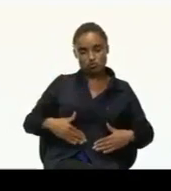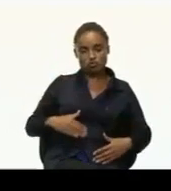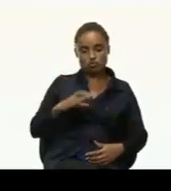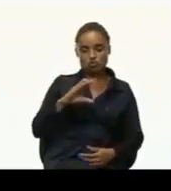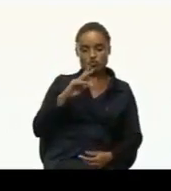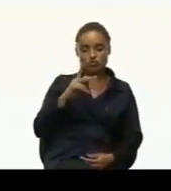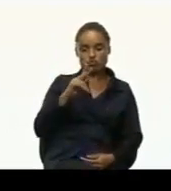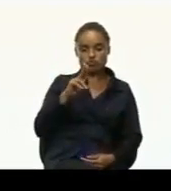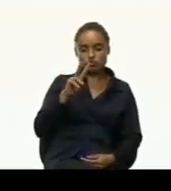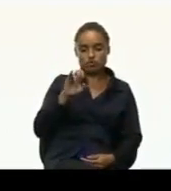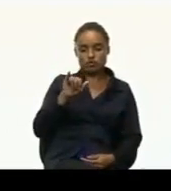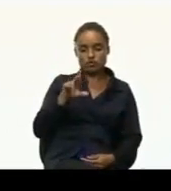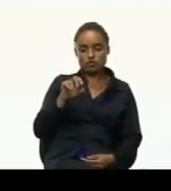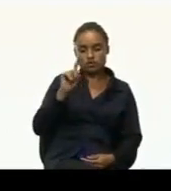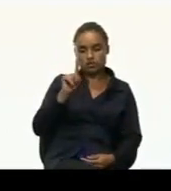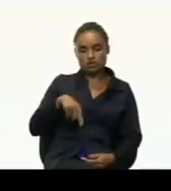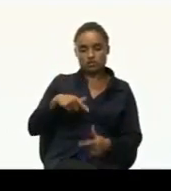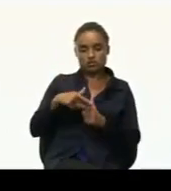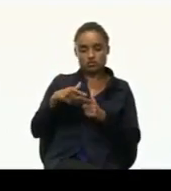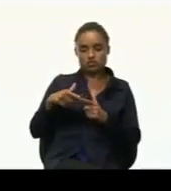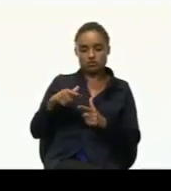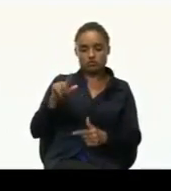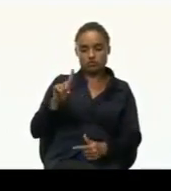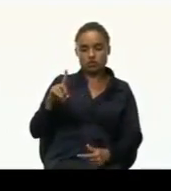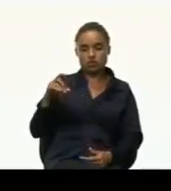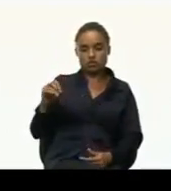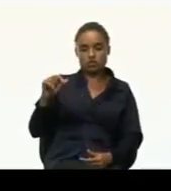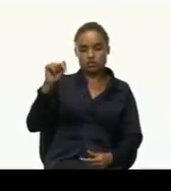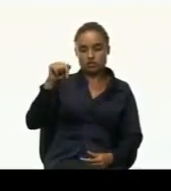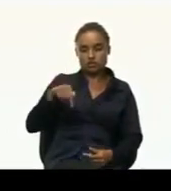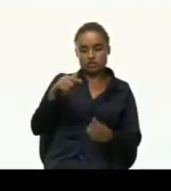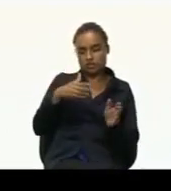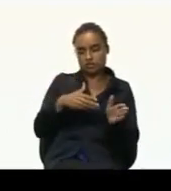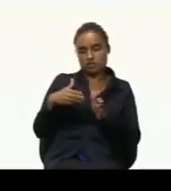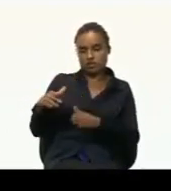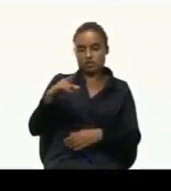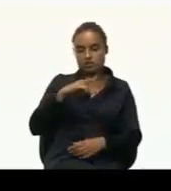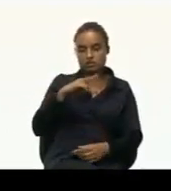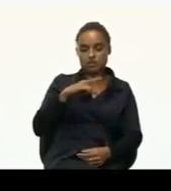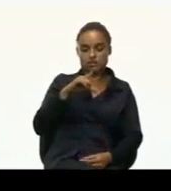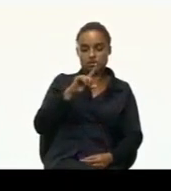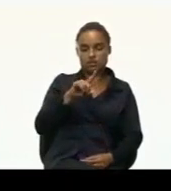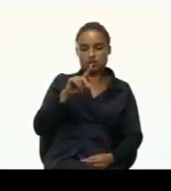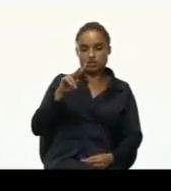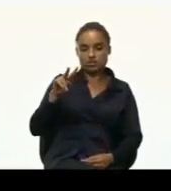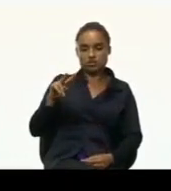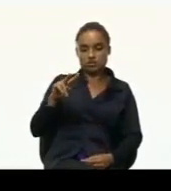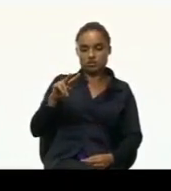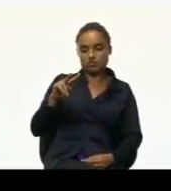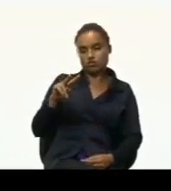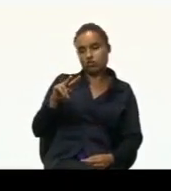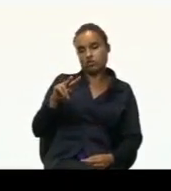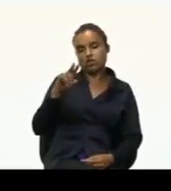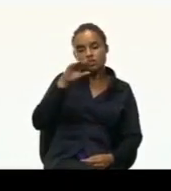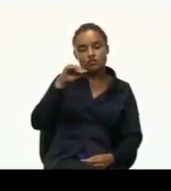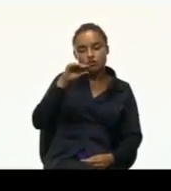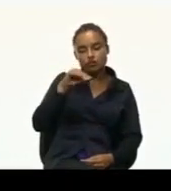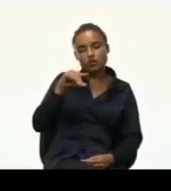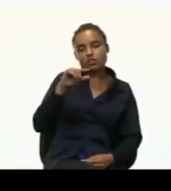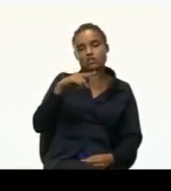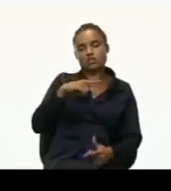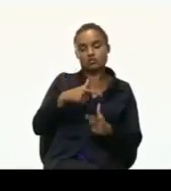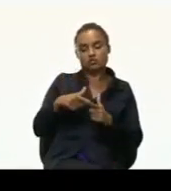20, 20 não, por 10, vou pagar aqui. Tenho 12 trabalhadores, divido por 10, eu vou